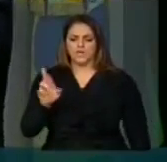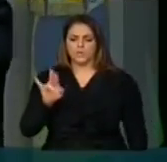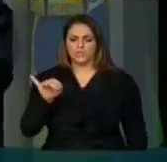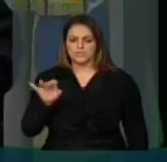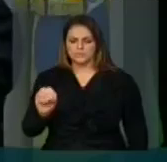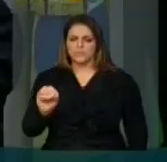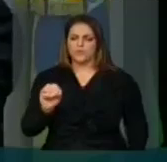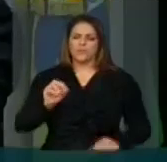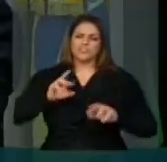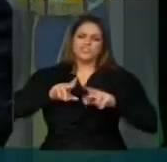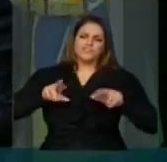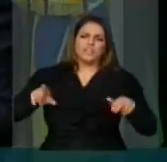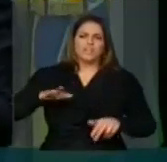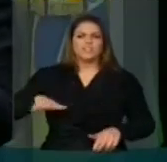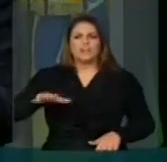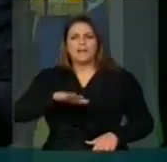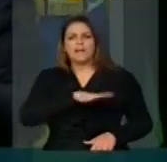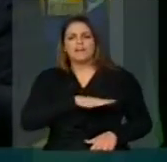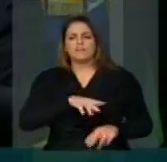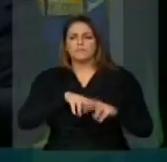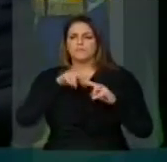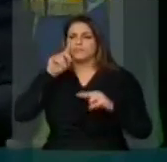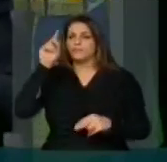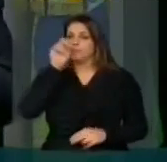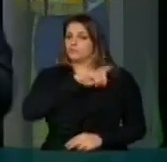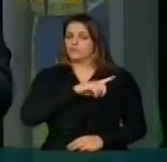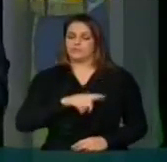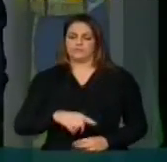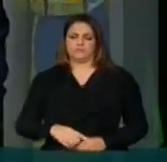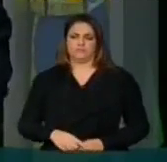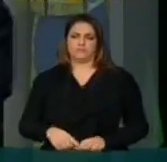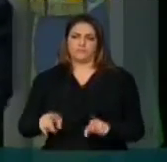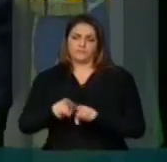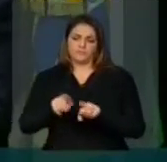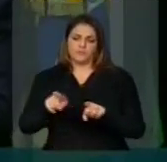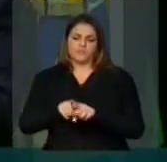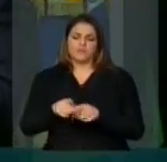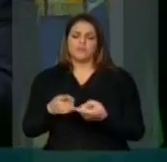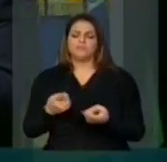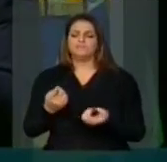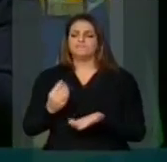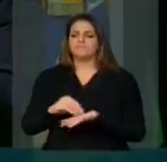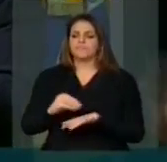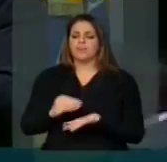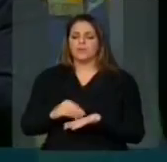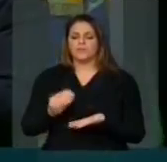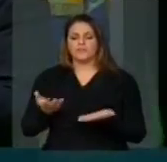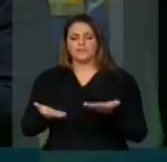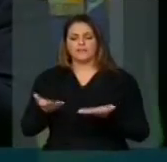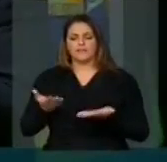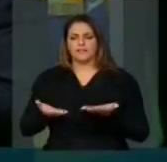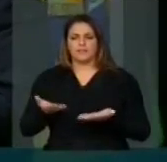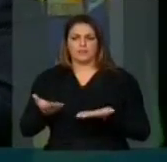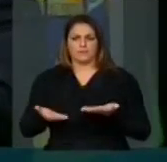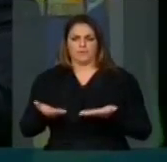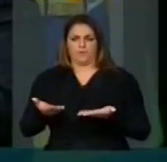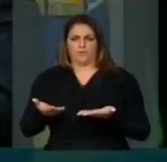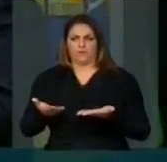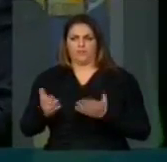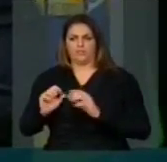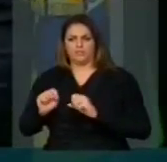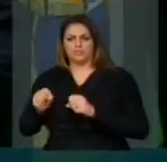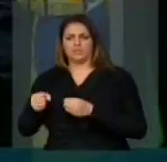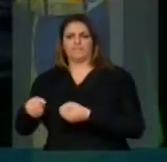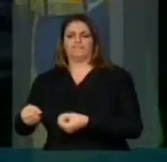sua imensa dificuldade. A outra dificuldade decorre do equilíbrio entre combate ao terror e a